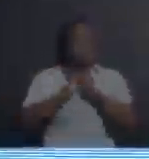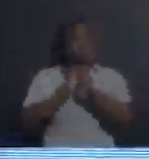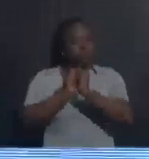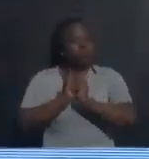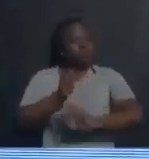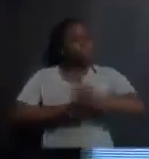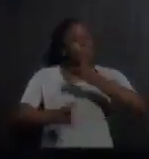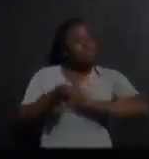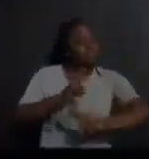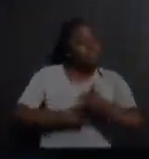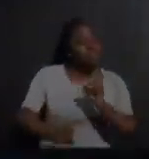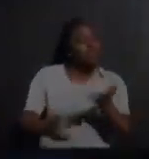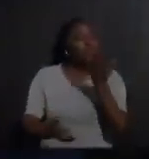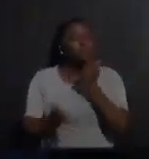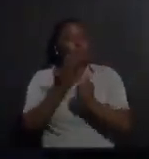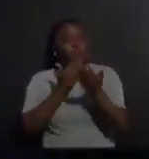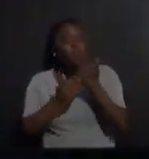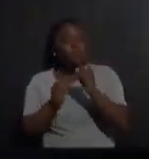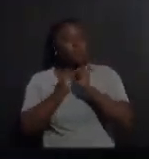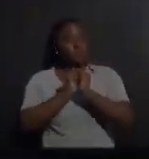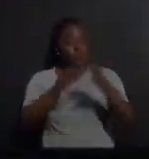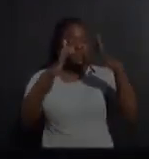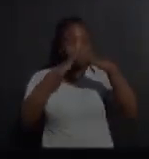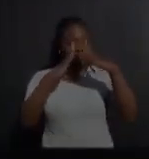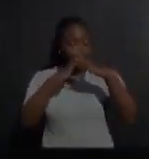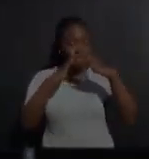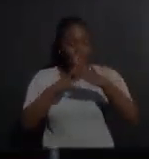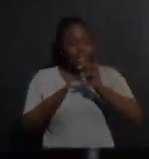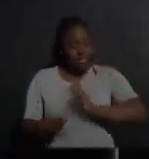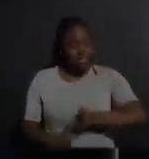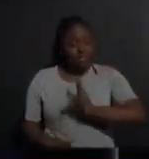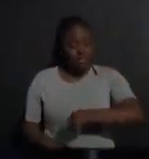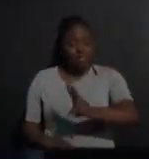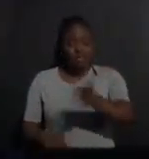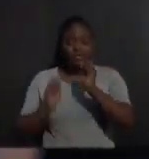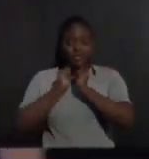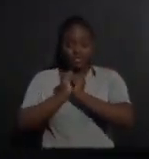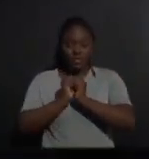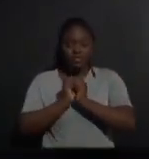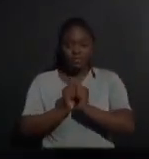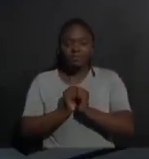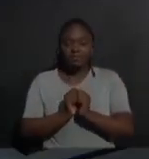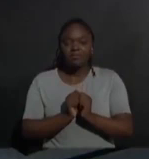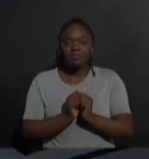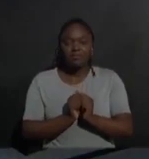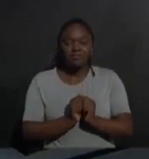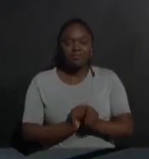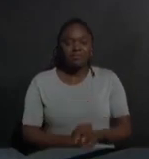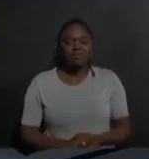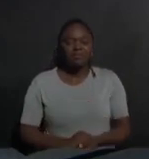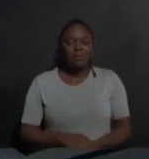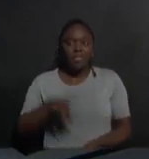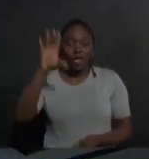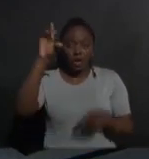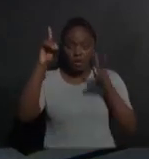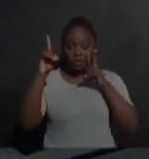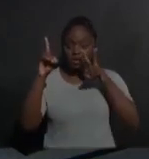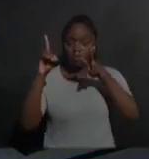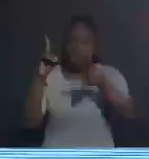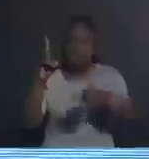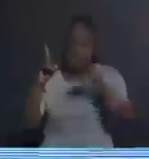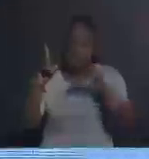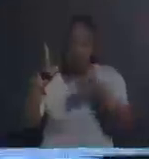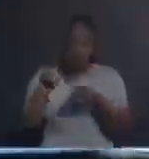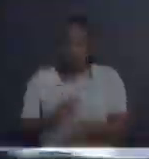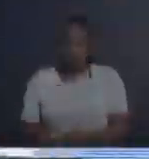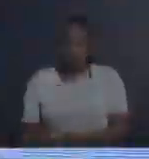junto, comia junto, no templo e nas casas, o tempo inteiro junto. Deus está vendo você, o povo te mandando mensagem,